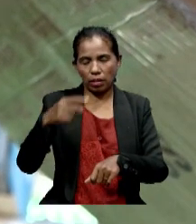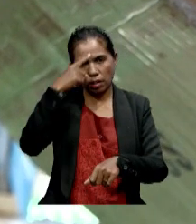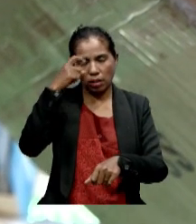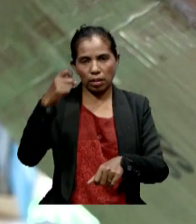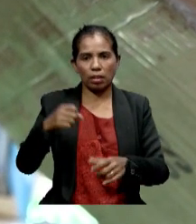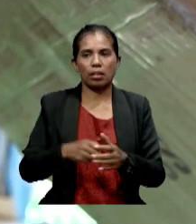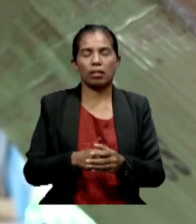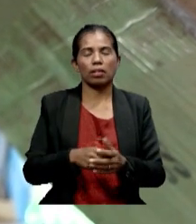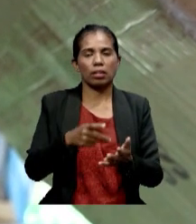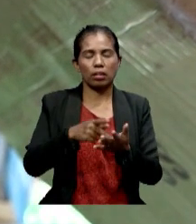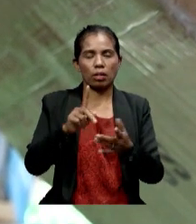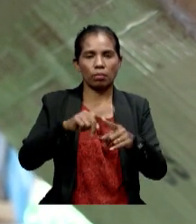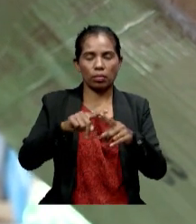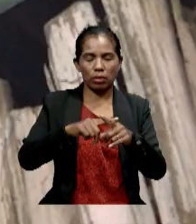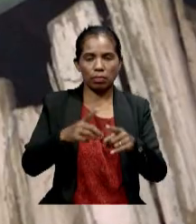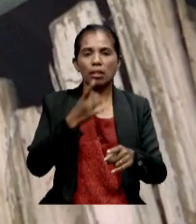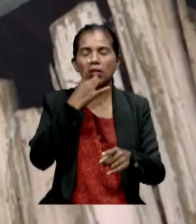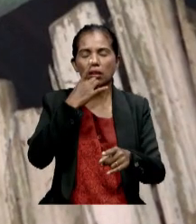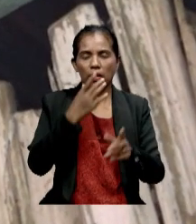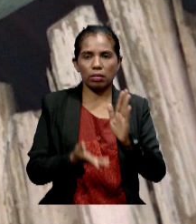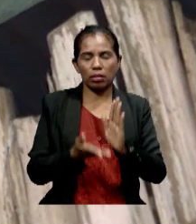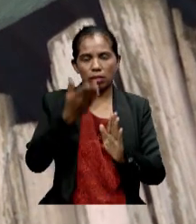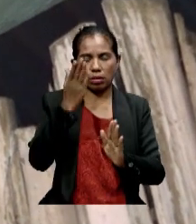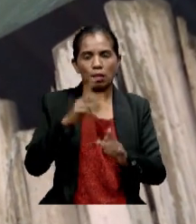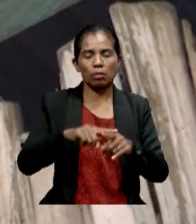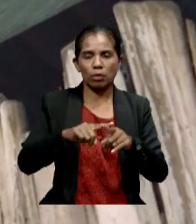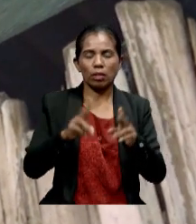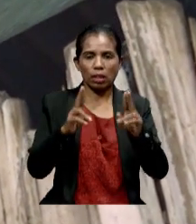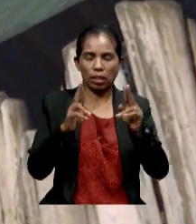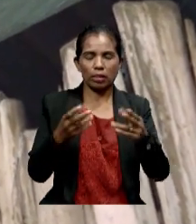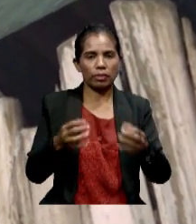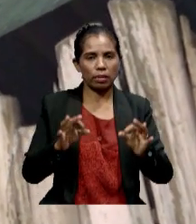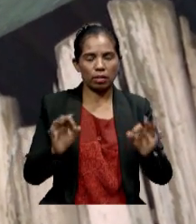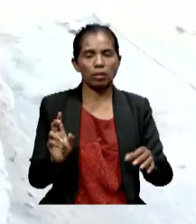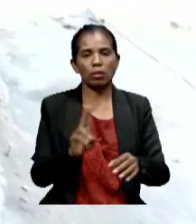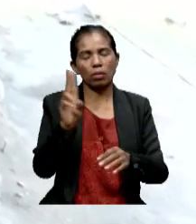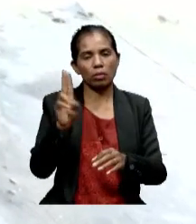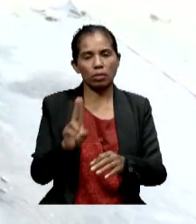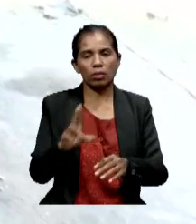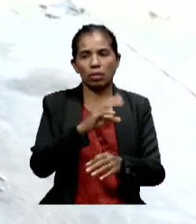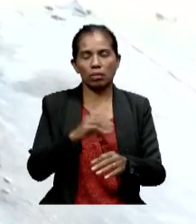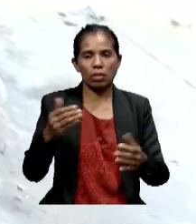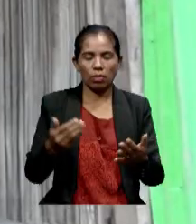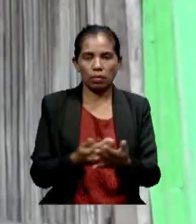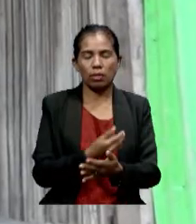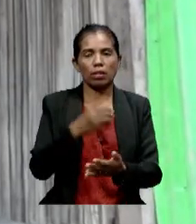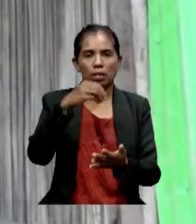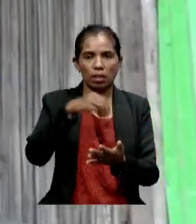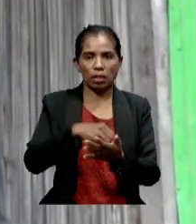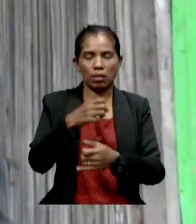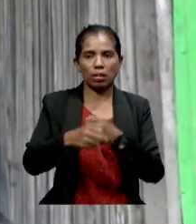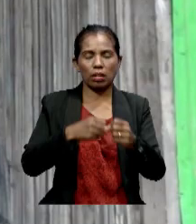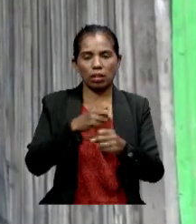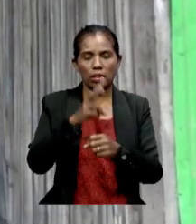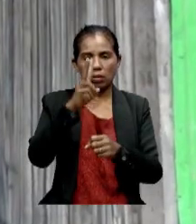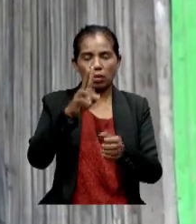considera custo pulsa ba eletricidade asliu no pulsa rotula laisliu ba hira utiliza contador fon nebe instala e atina rua e